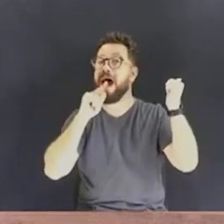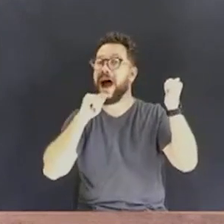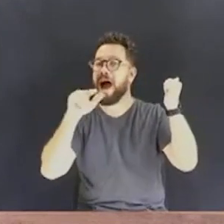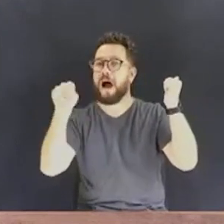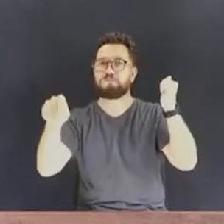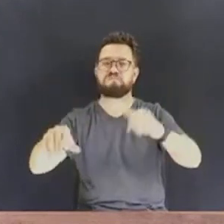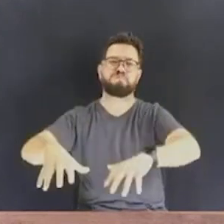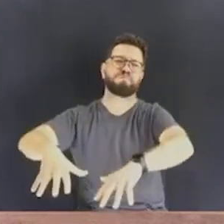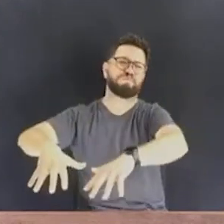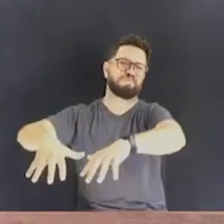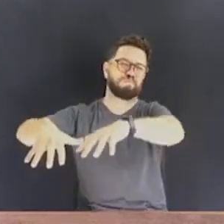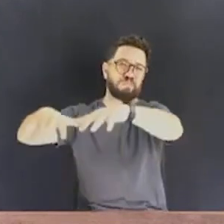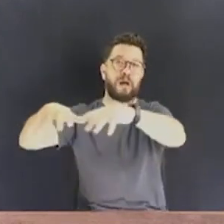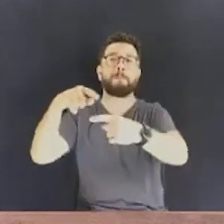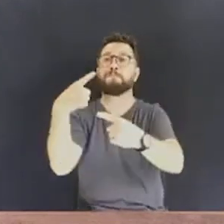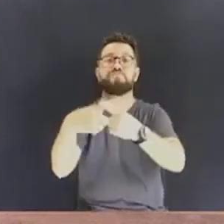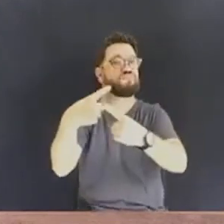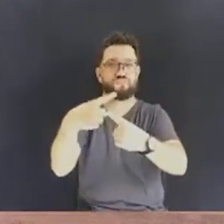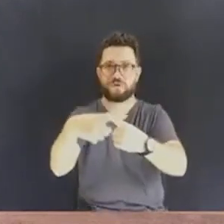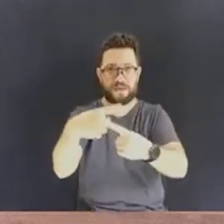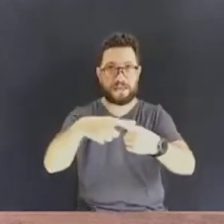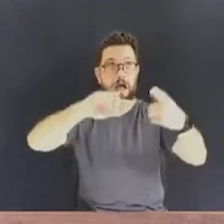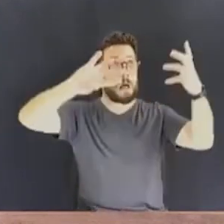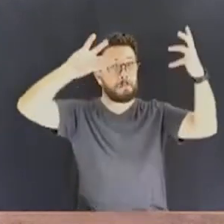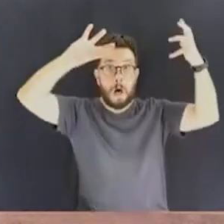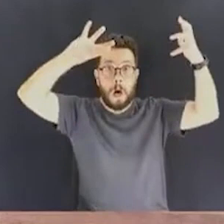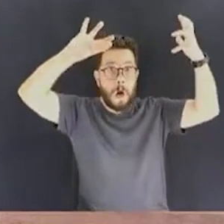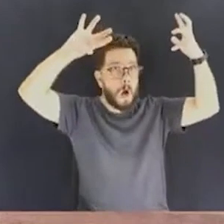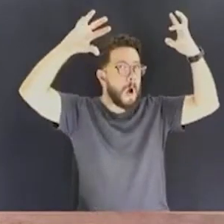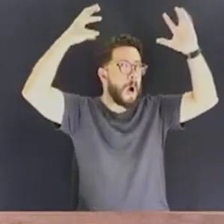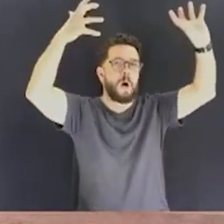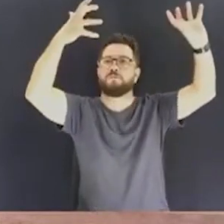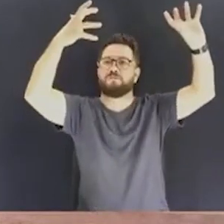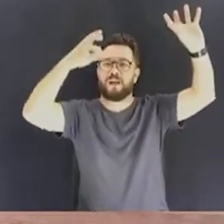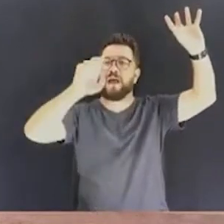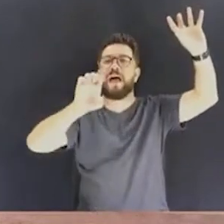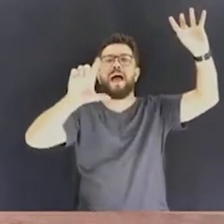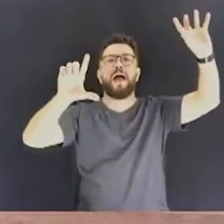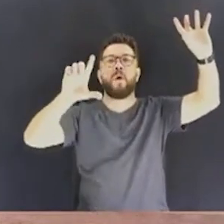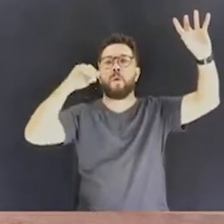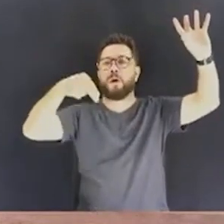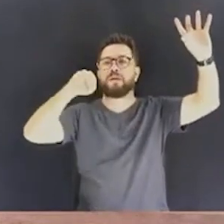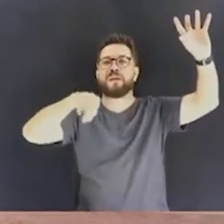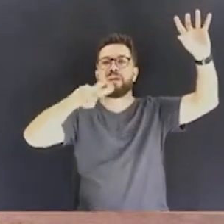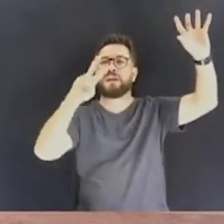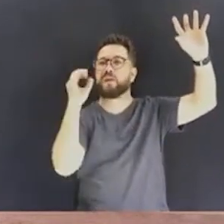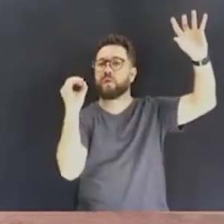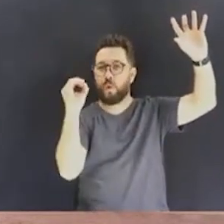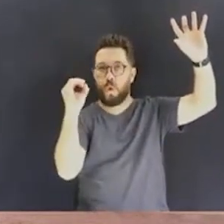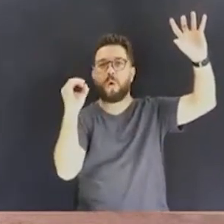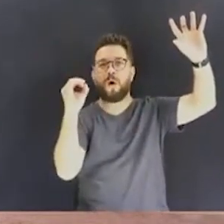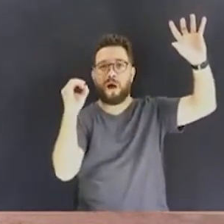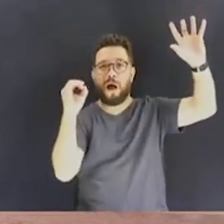uma alteração climática e um El Niño bastante agressivo neste ano, já desde o